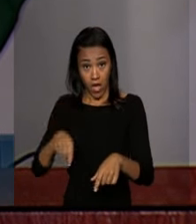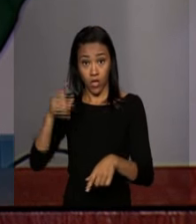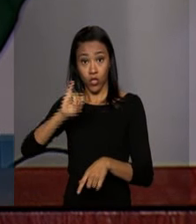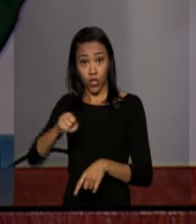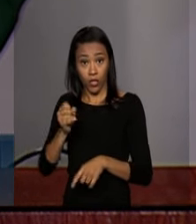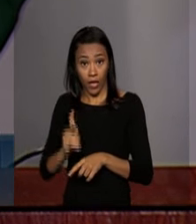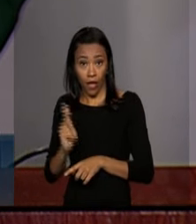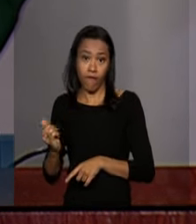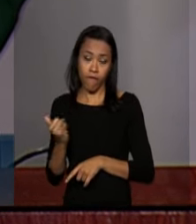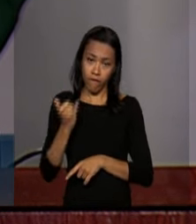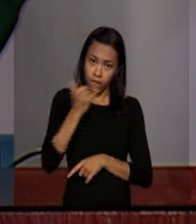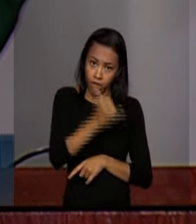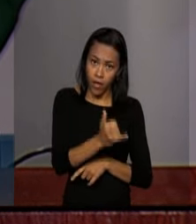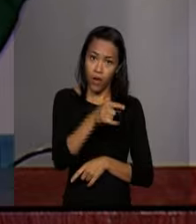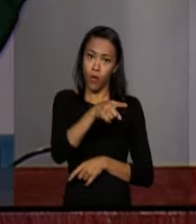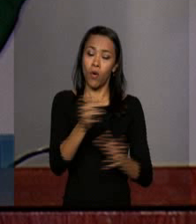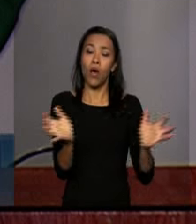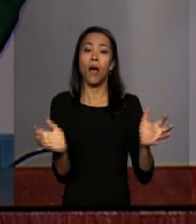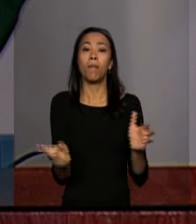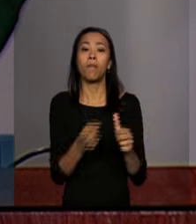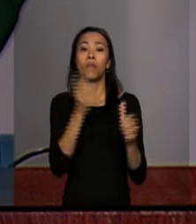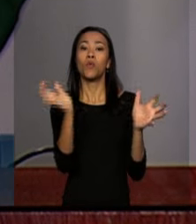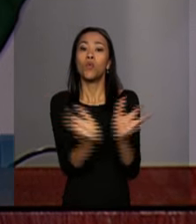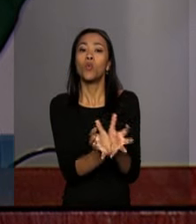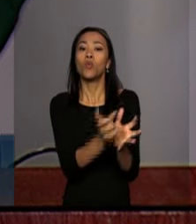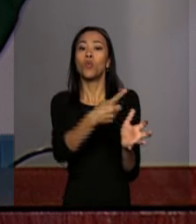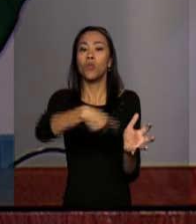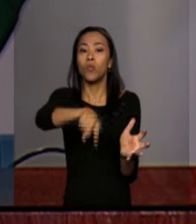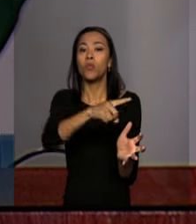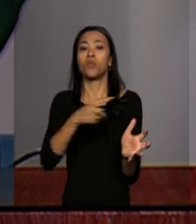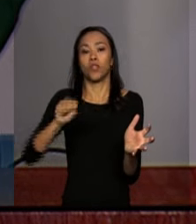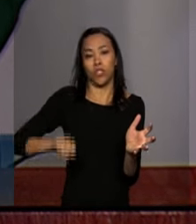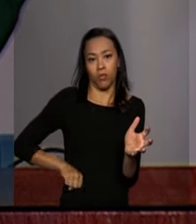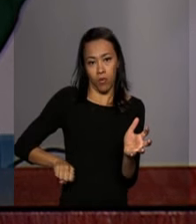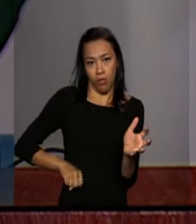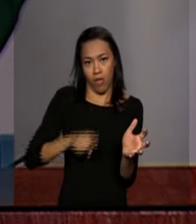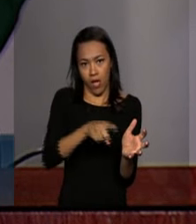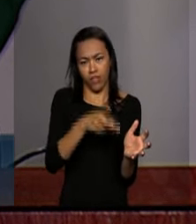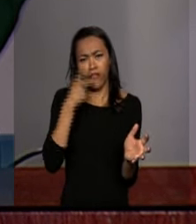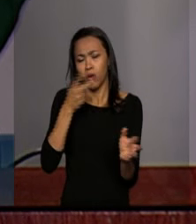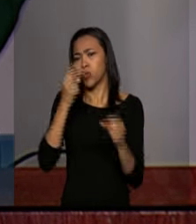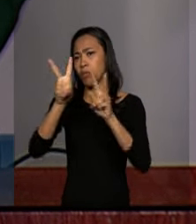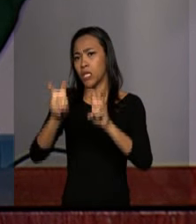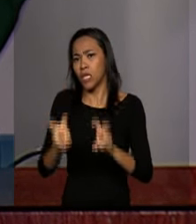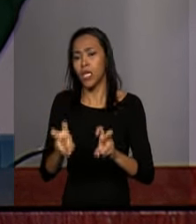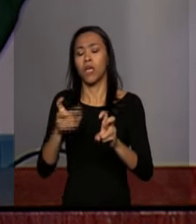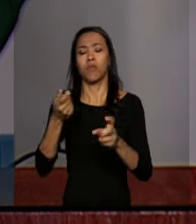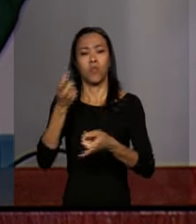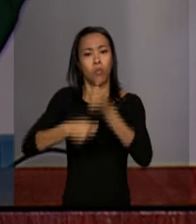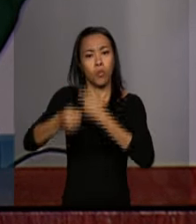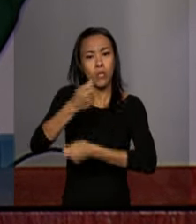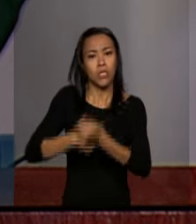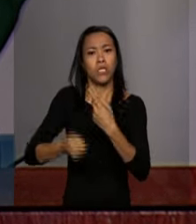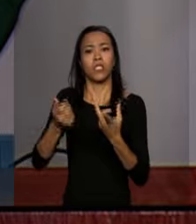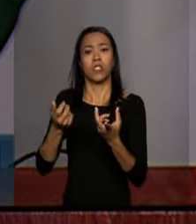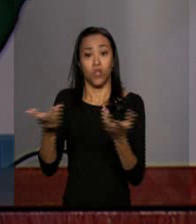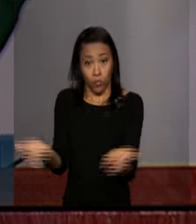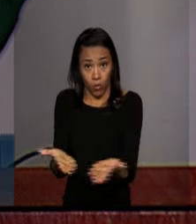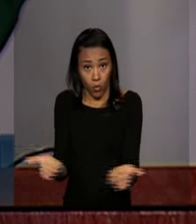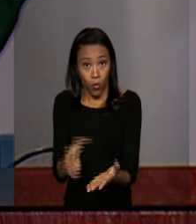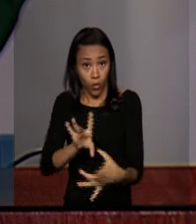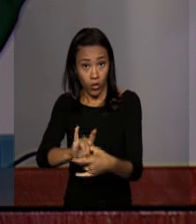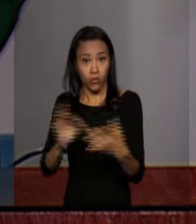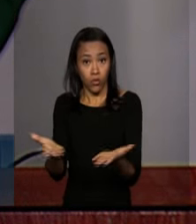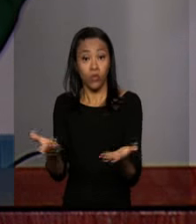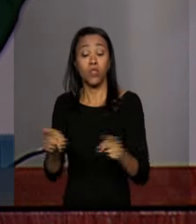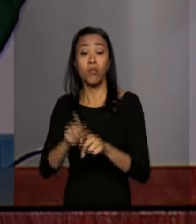Branco sobre seu governo, sobre seus sonhos, sobre política externa, sobre o presente e sobre o futuro. Em janeiro